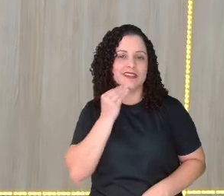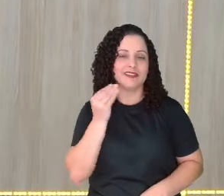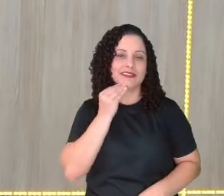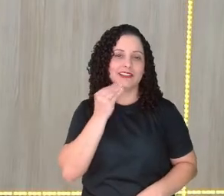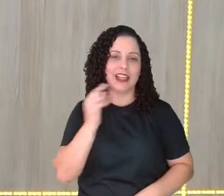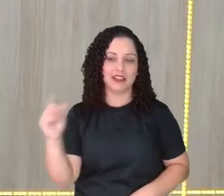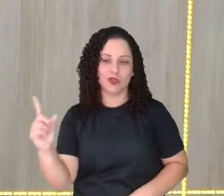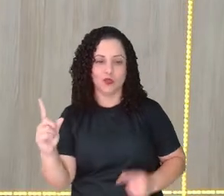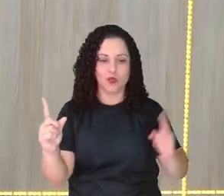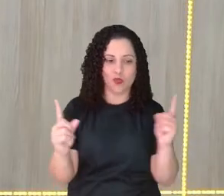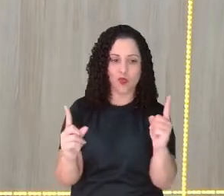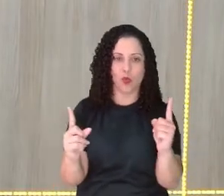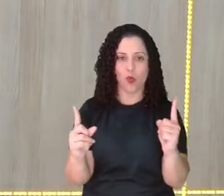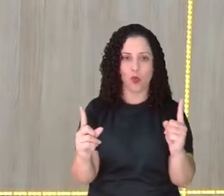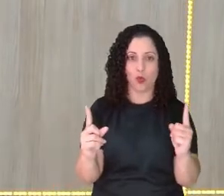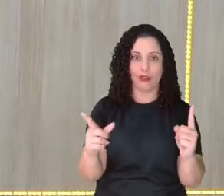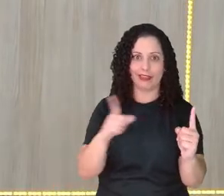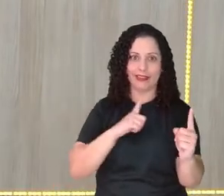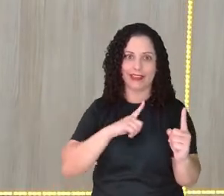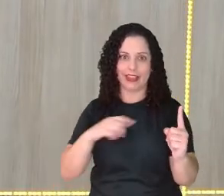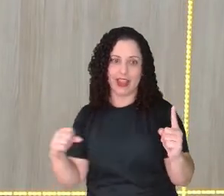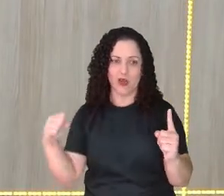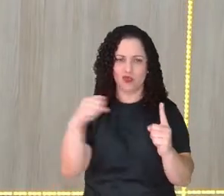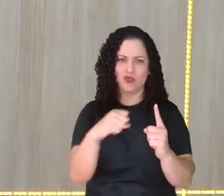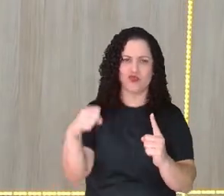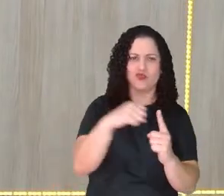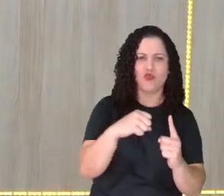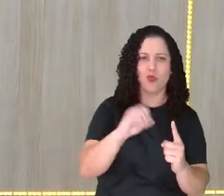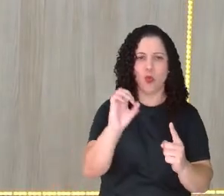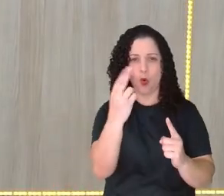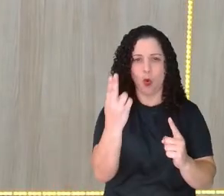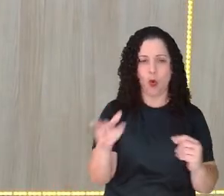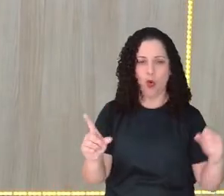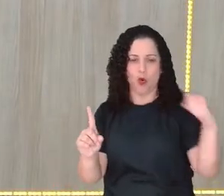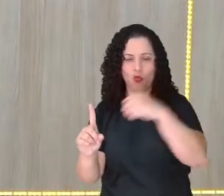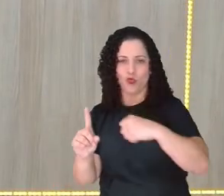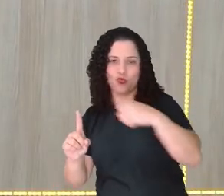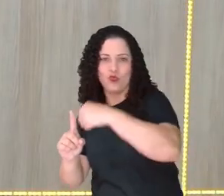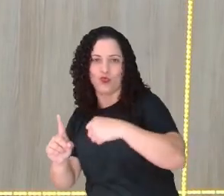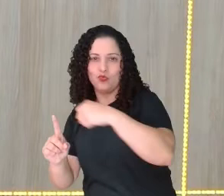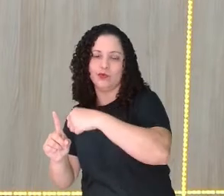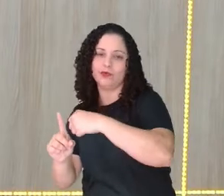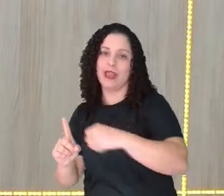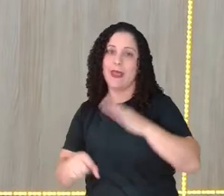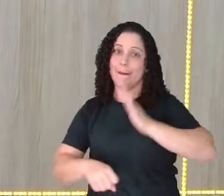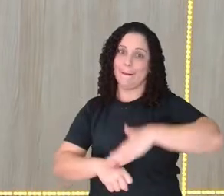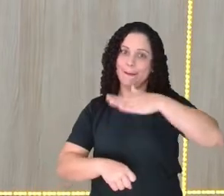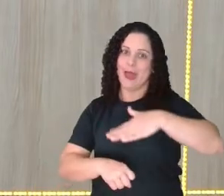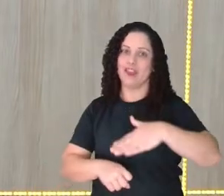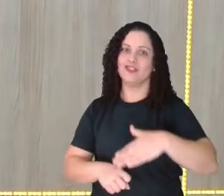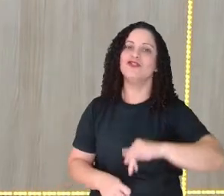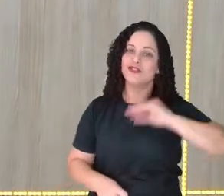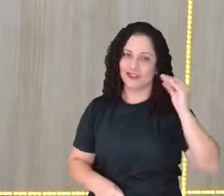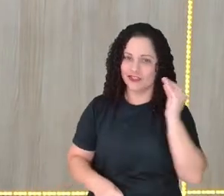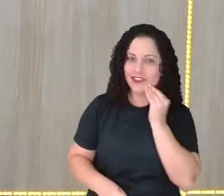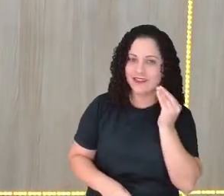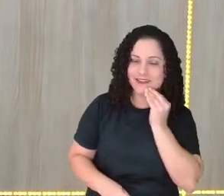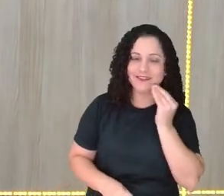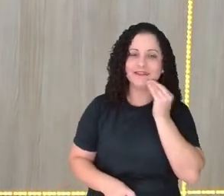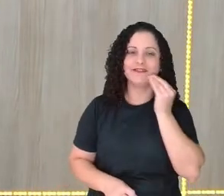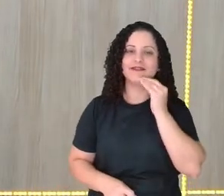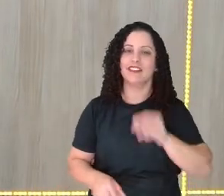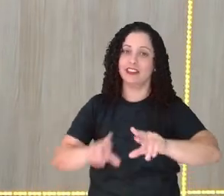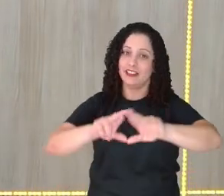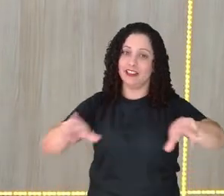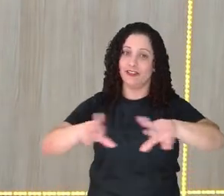encurralar o outro em um desses vértices é muito maior do que ele encurralar um atleta em um